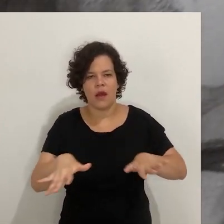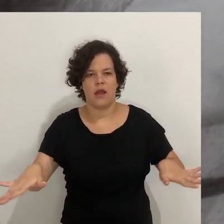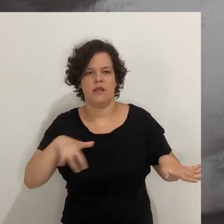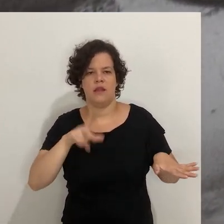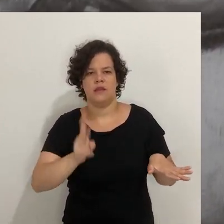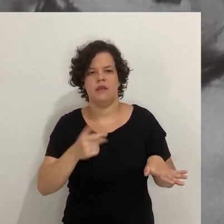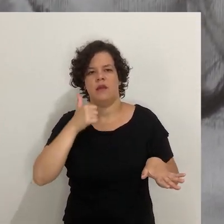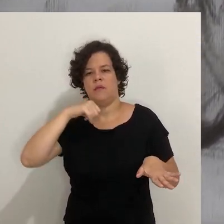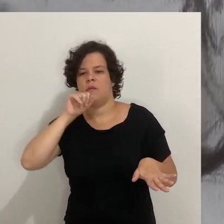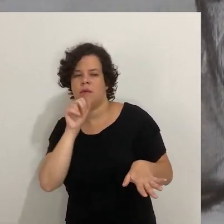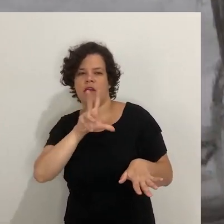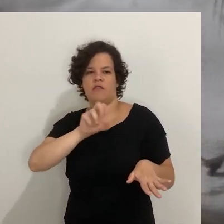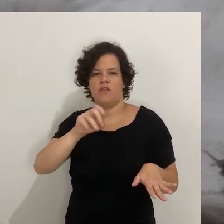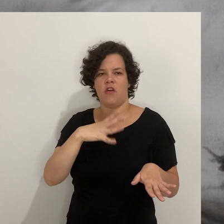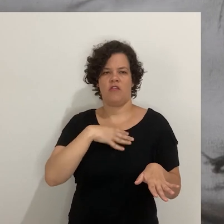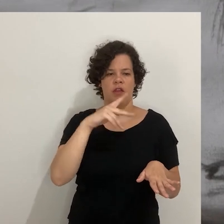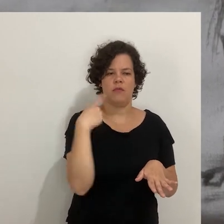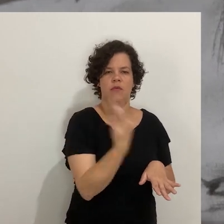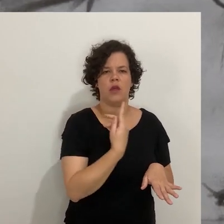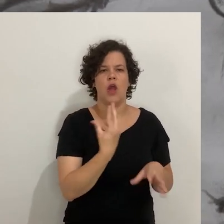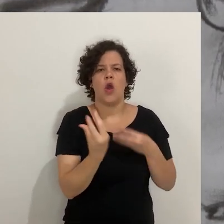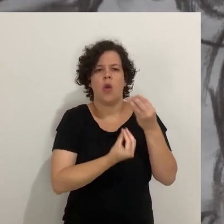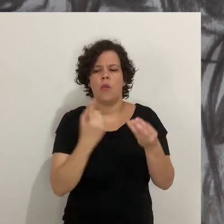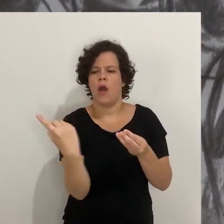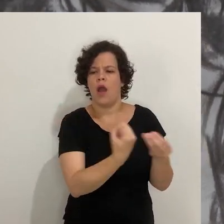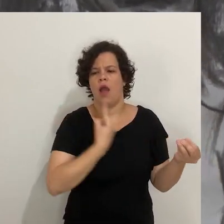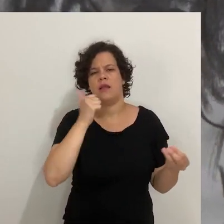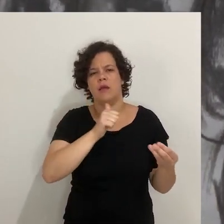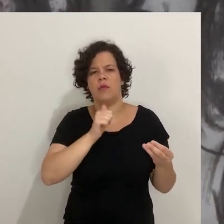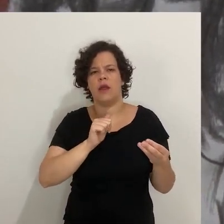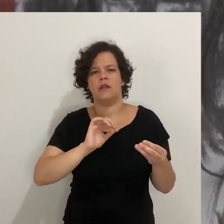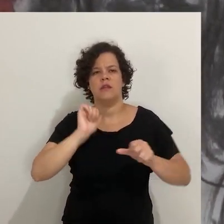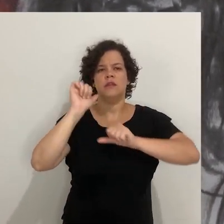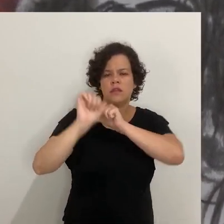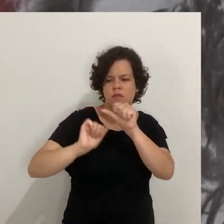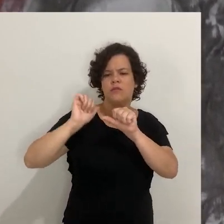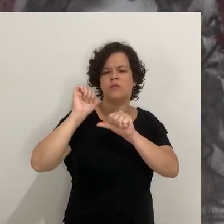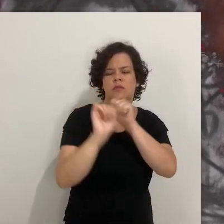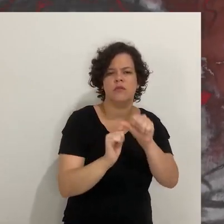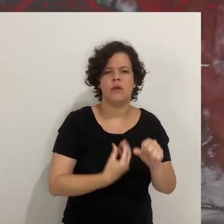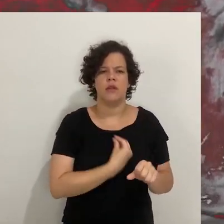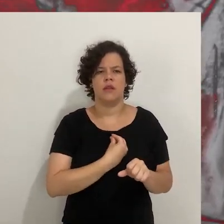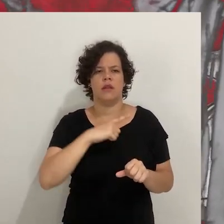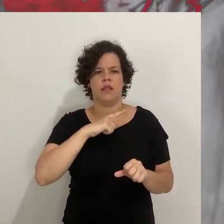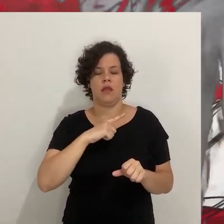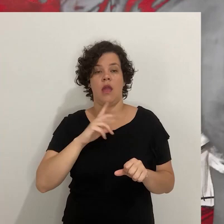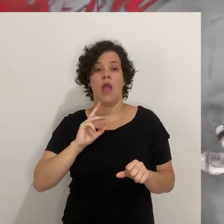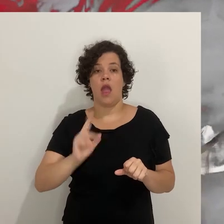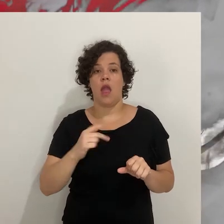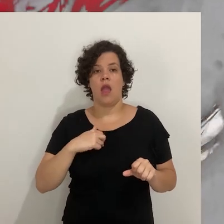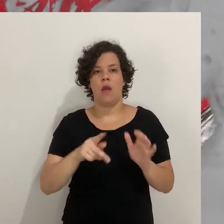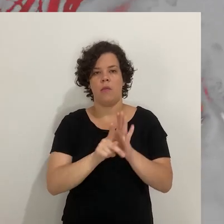as avós. E como é que essas mulheres, todas elas, passaram por todas essas mudanças na vida? É um